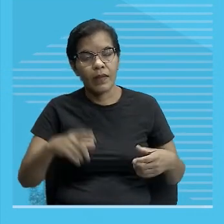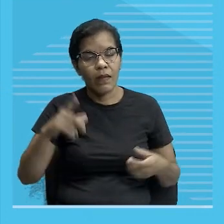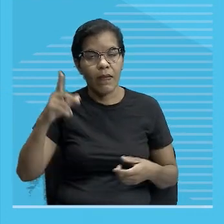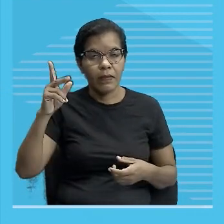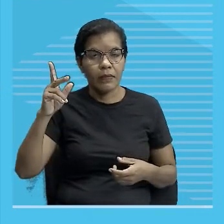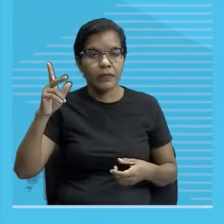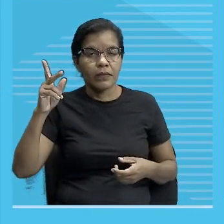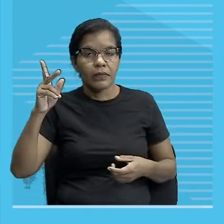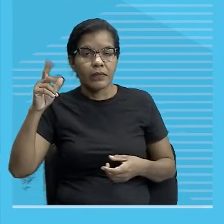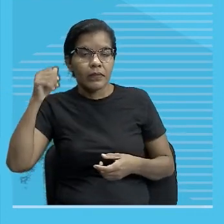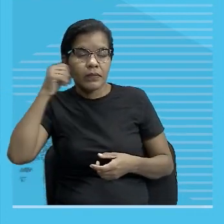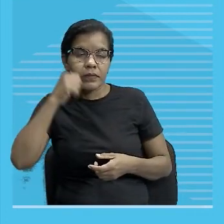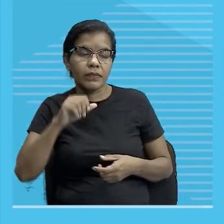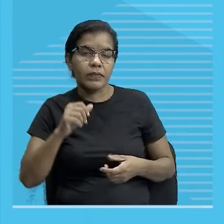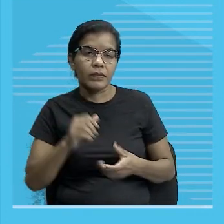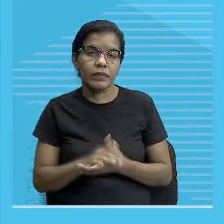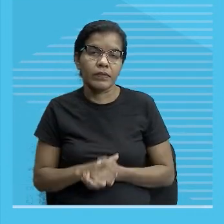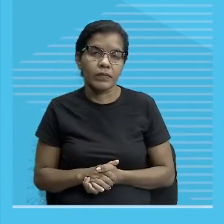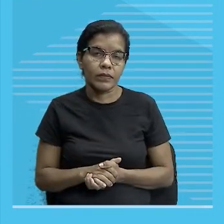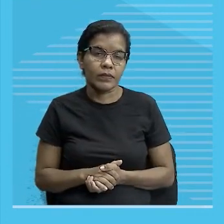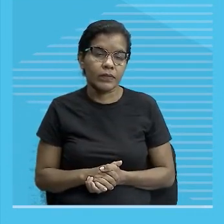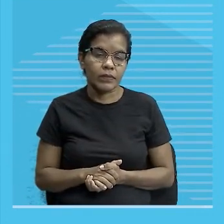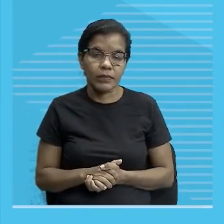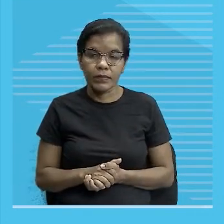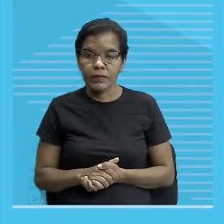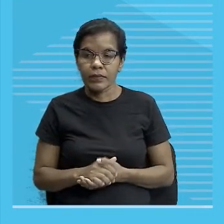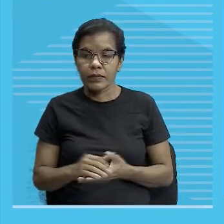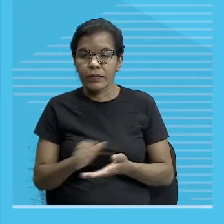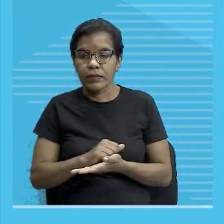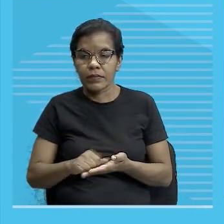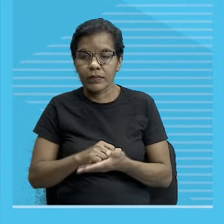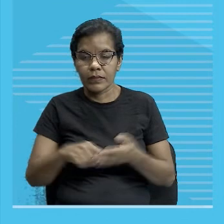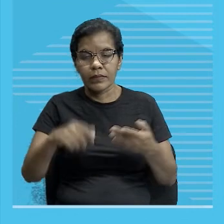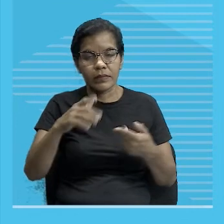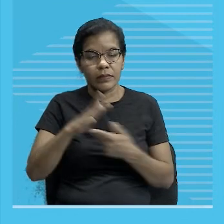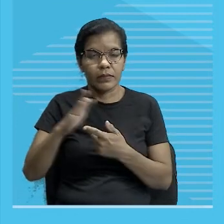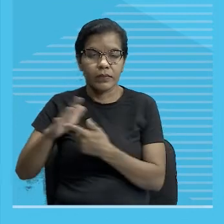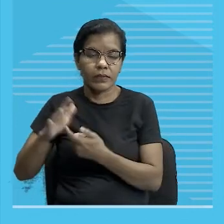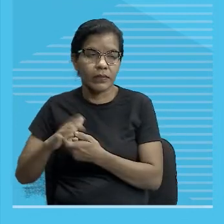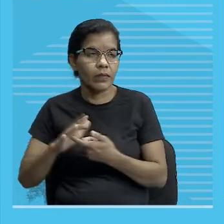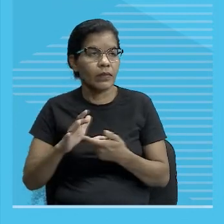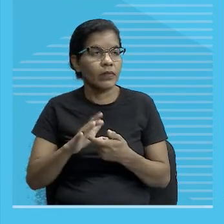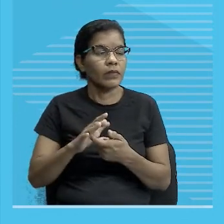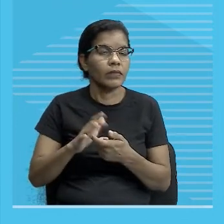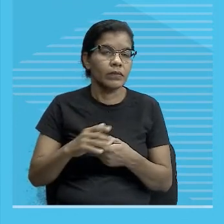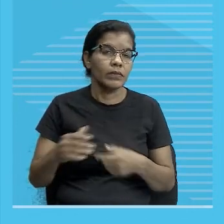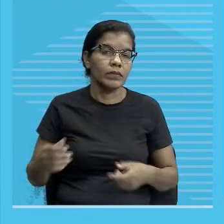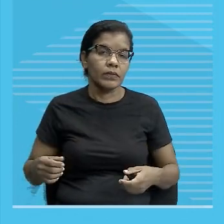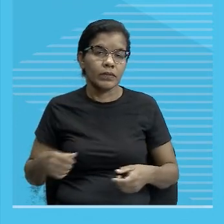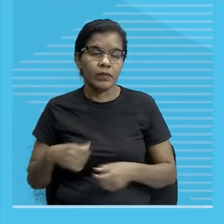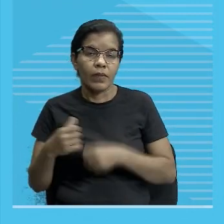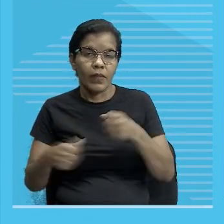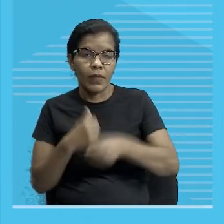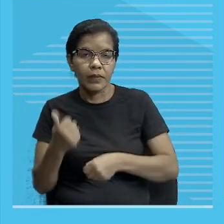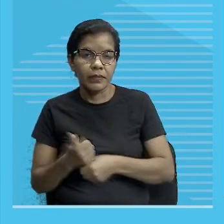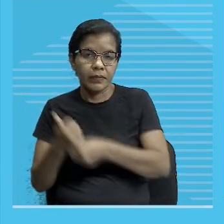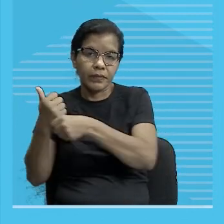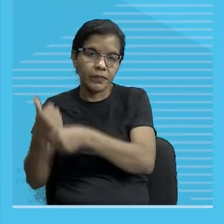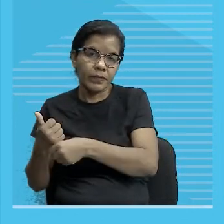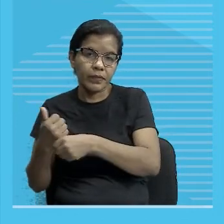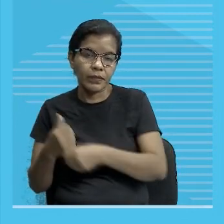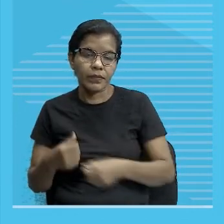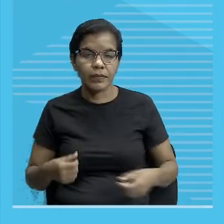feira é feminina, a palavra lavanderia também é feminina, e substitui por masculinas que você vai ver o mesmo ao,